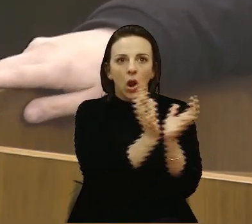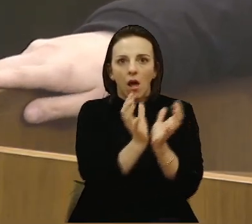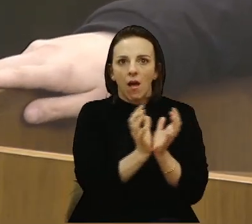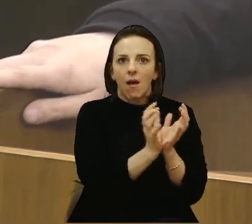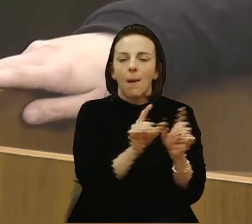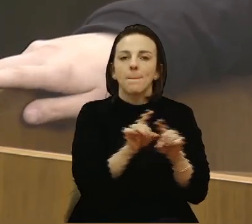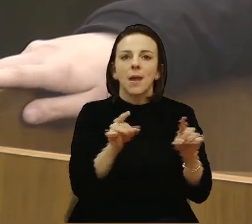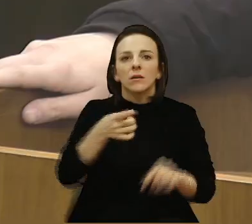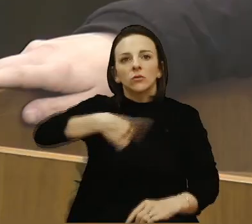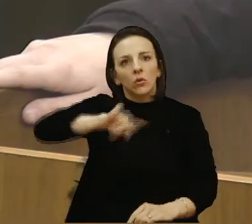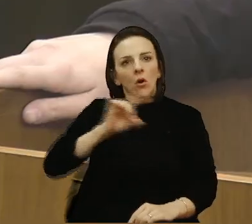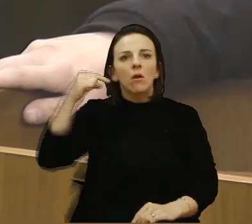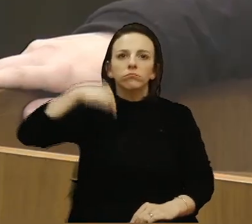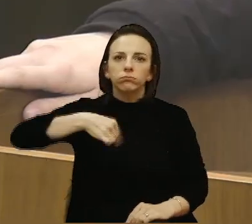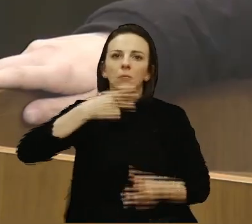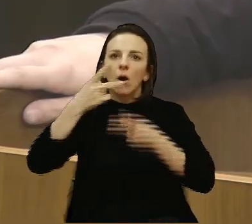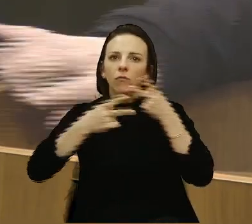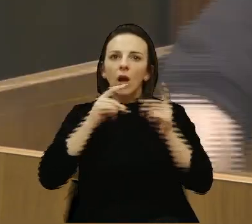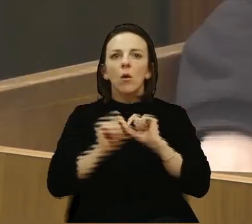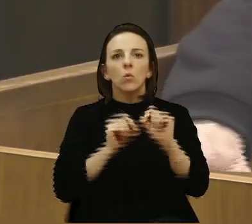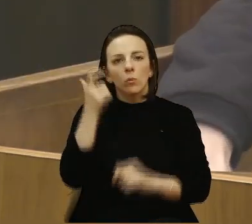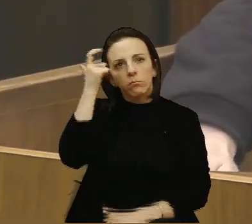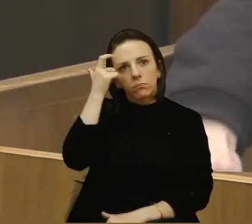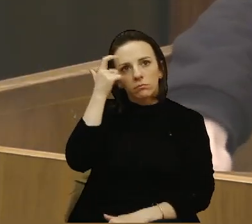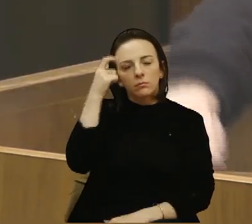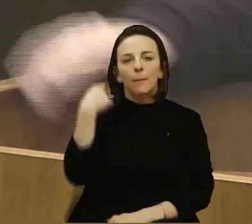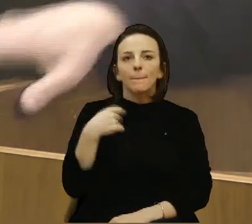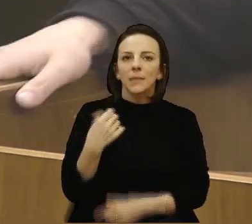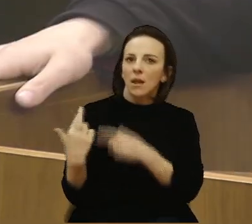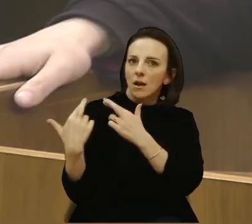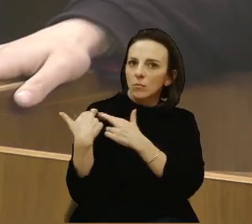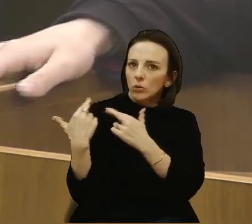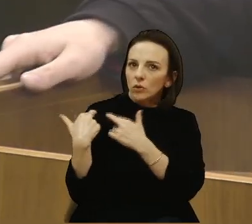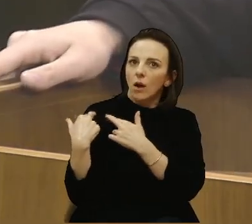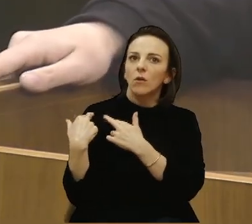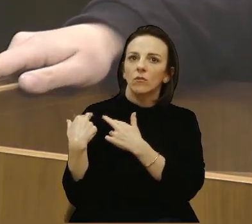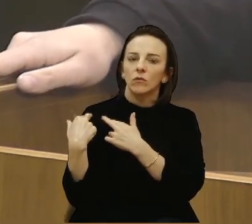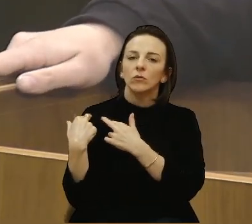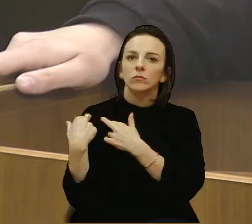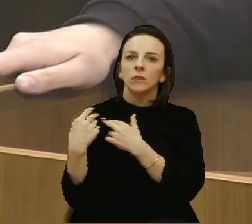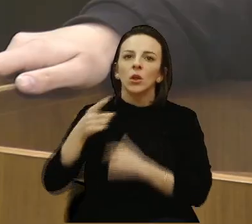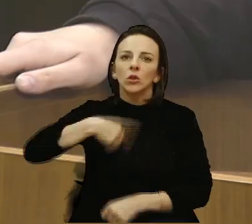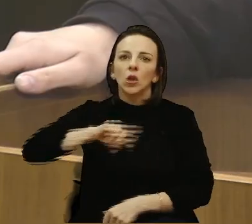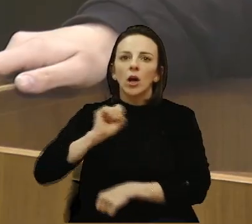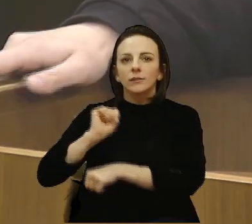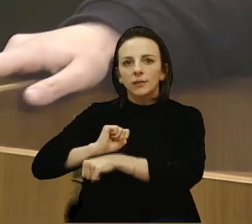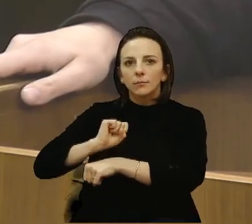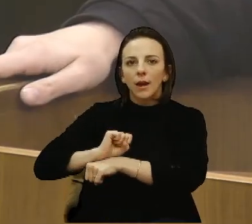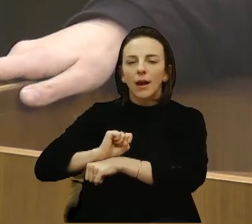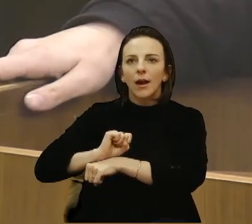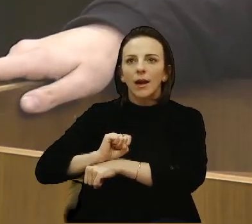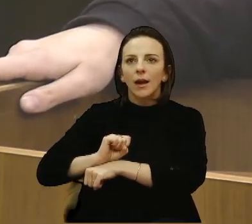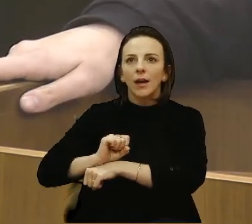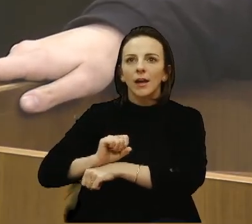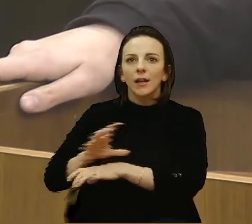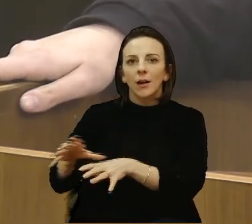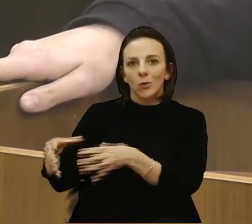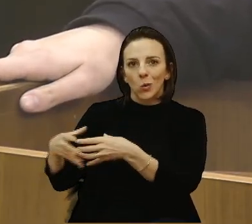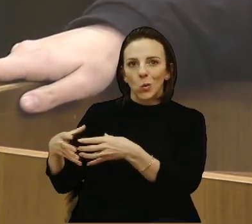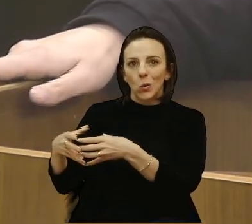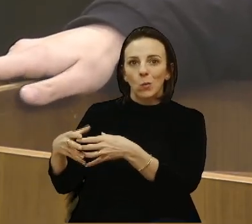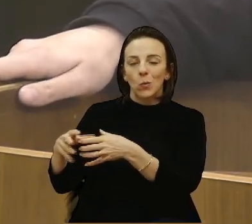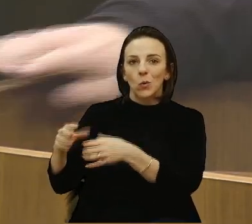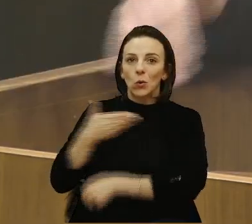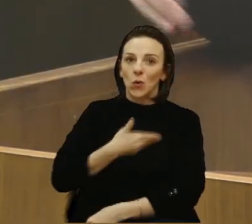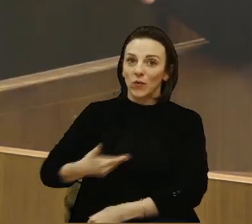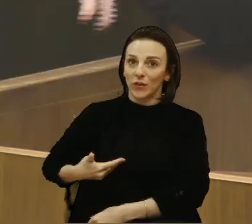aquilo que pensamos. Temos que ter responsabilidade e aguardamos aqui a base do governo. Estou ansiosa para ouvir as defesas